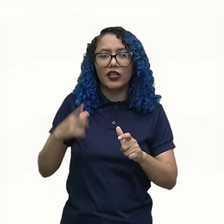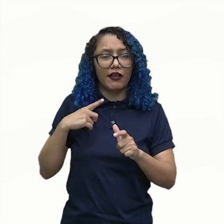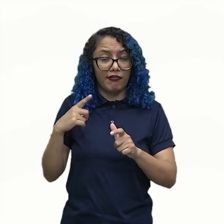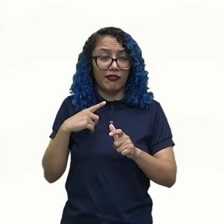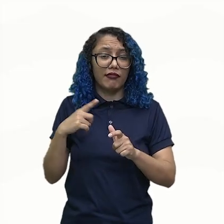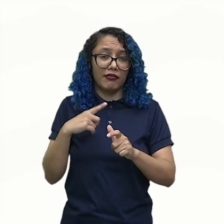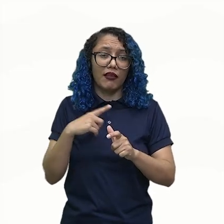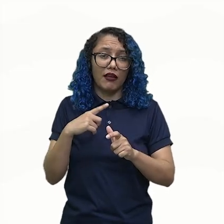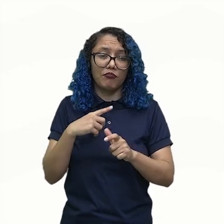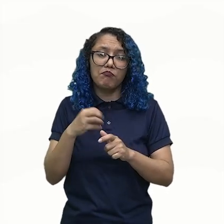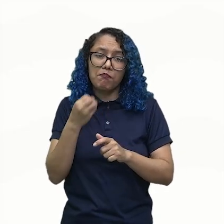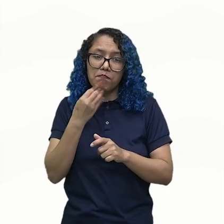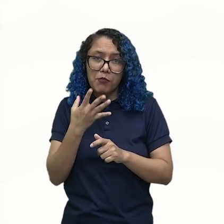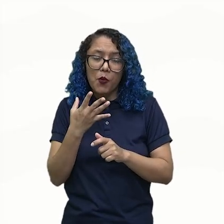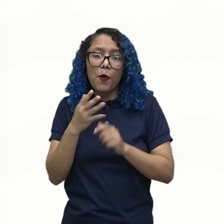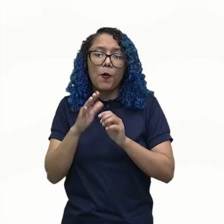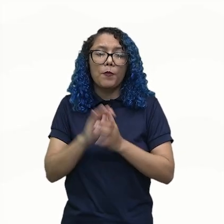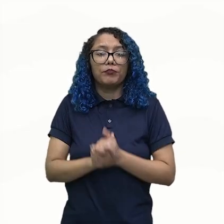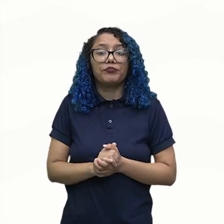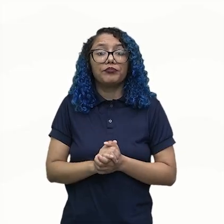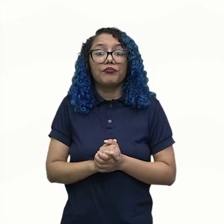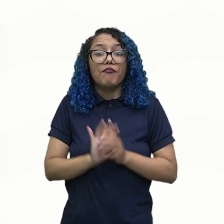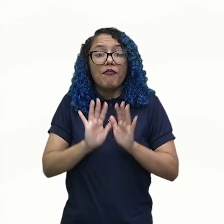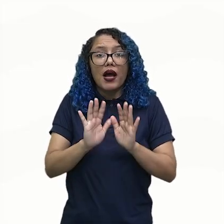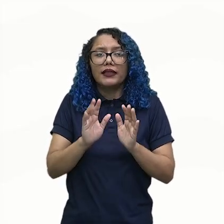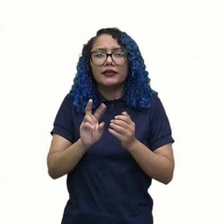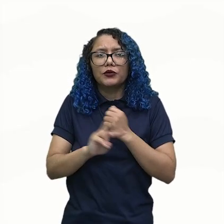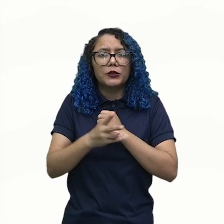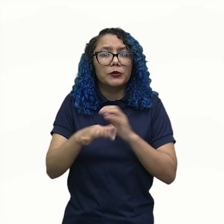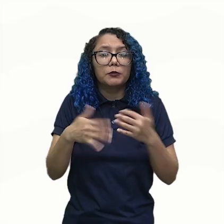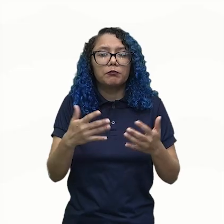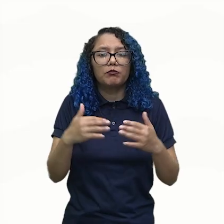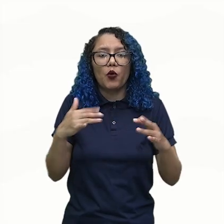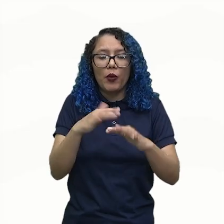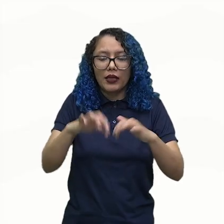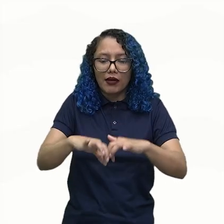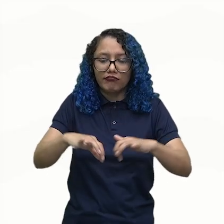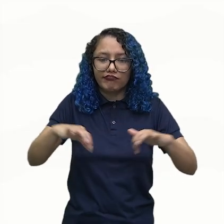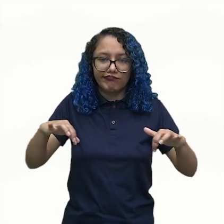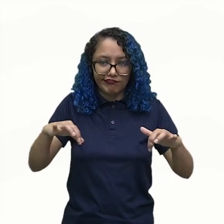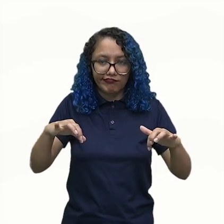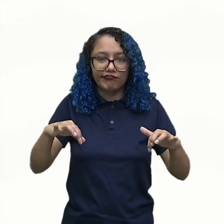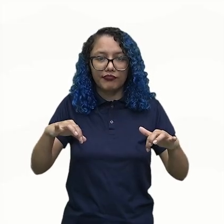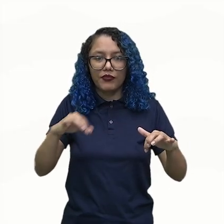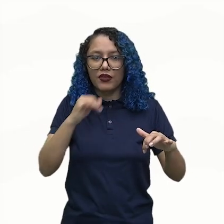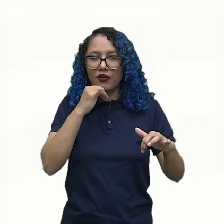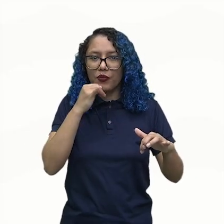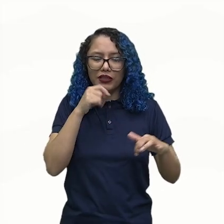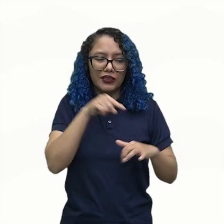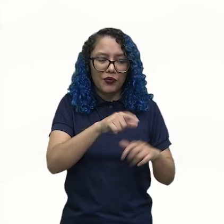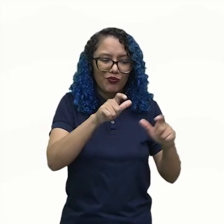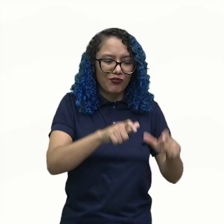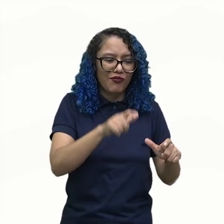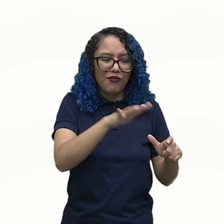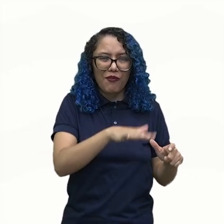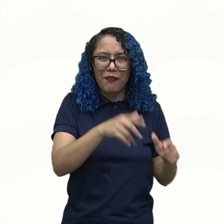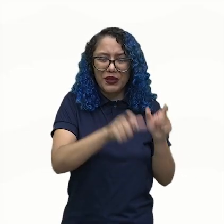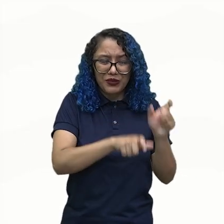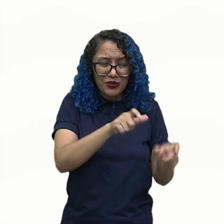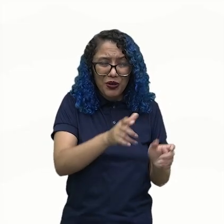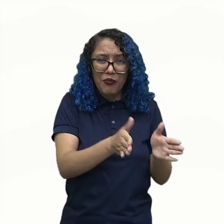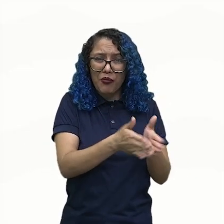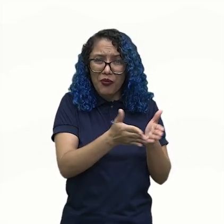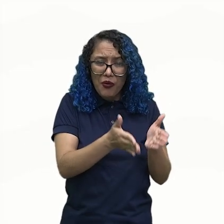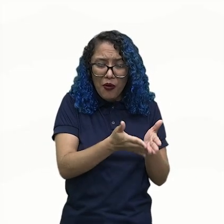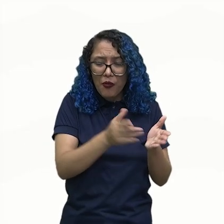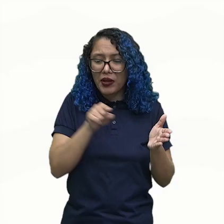em certas áreas. Gera segregação urbana, né? De um lado, as pessoas pobres vivendo em bairros sem infraestrutura, de outro